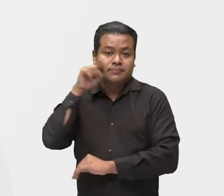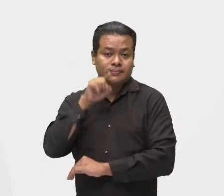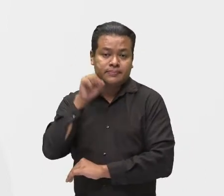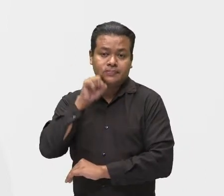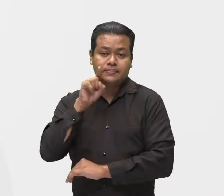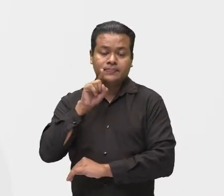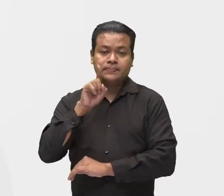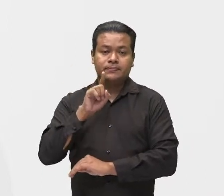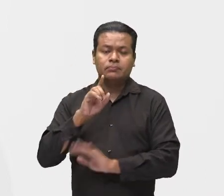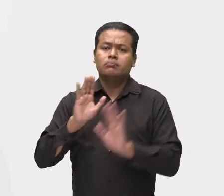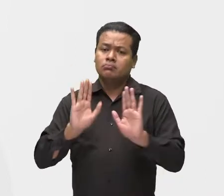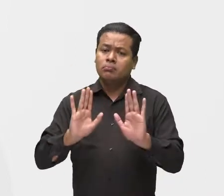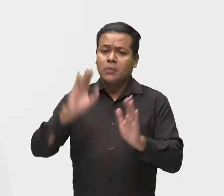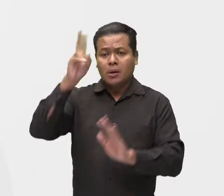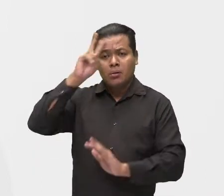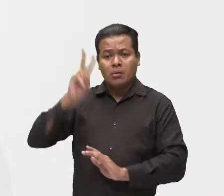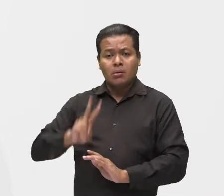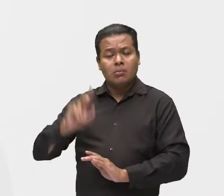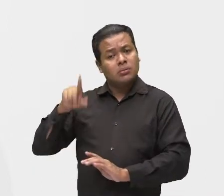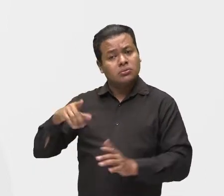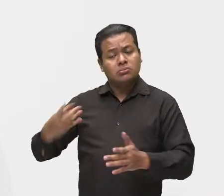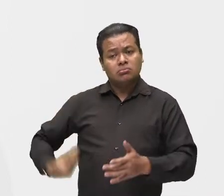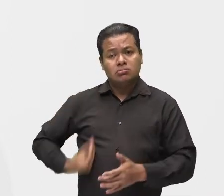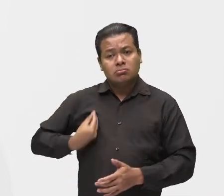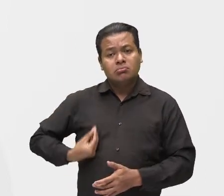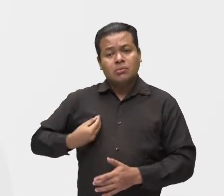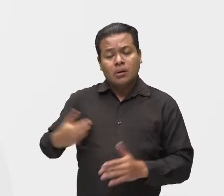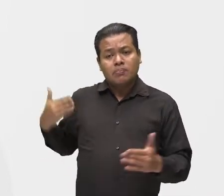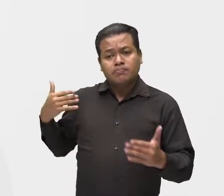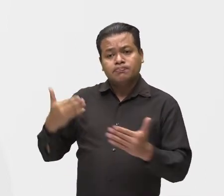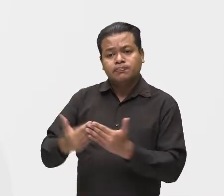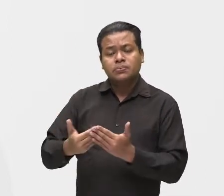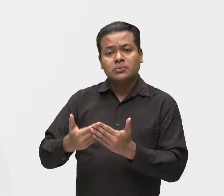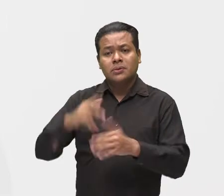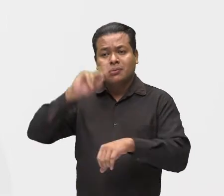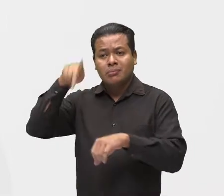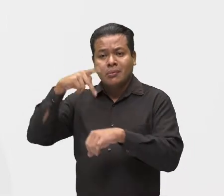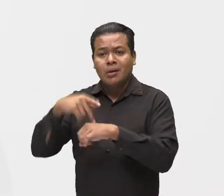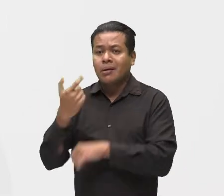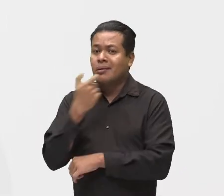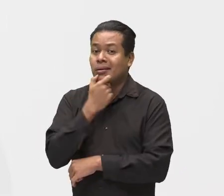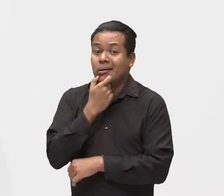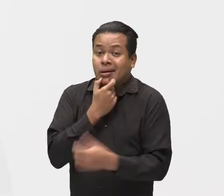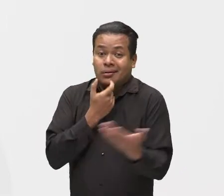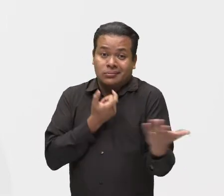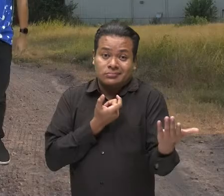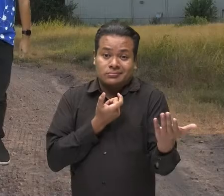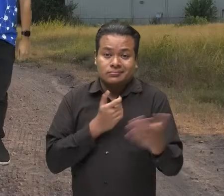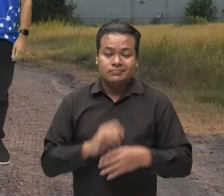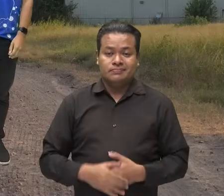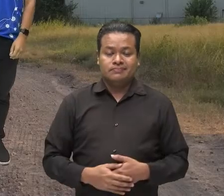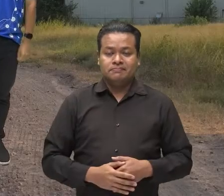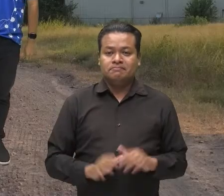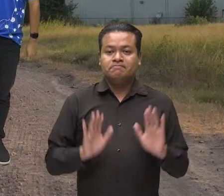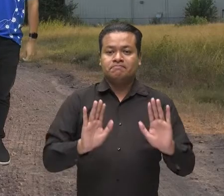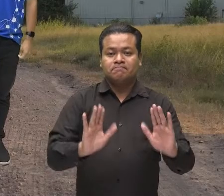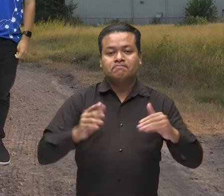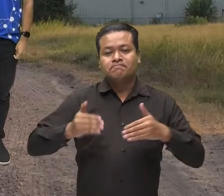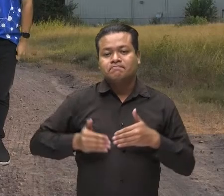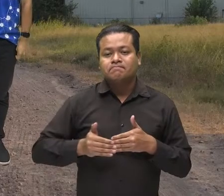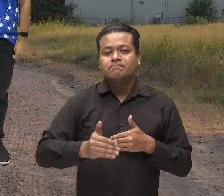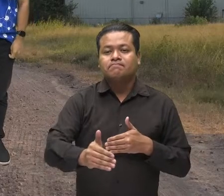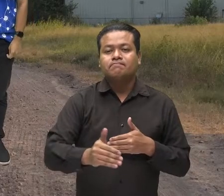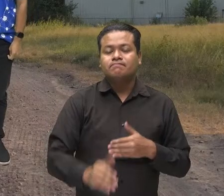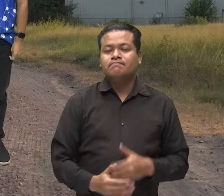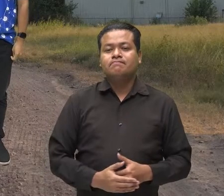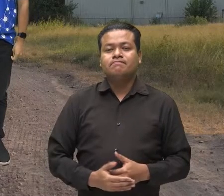né, que inclusive historicamente os Estados Unidos é formado por imigrantes ingleses, né, é sempre bom lembrar disso. Gente, vamos continuar então na aula de hoje,